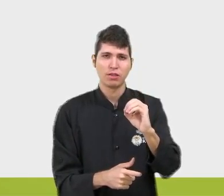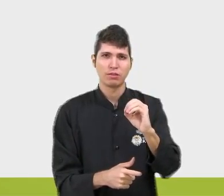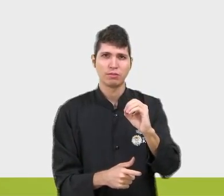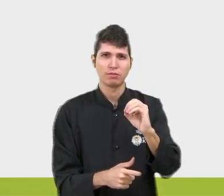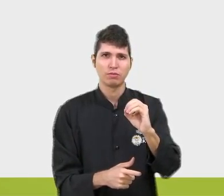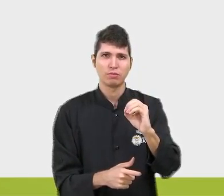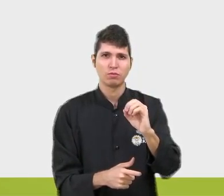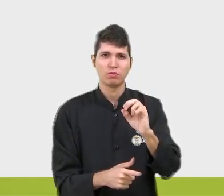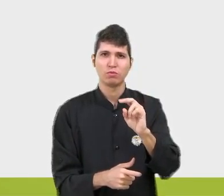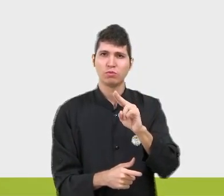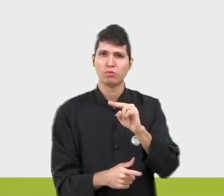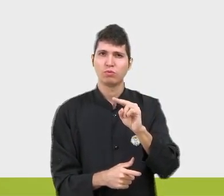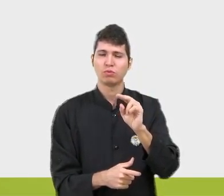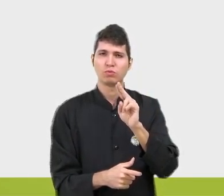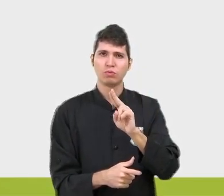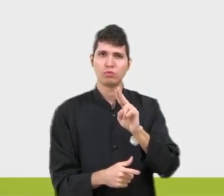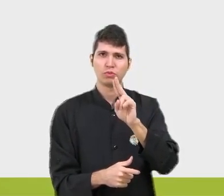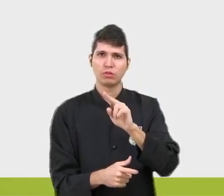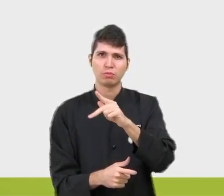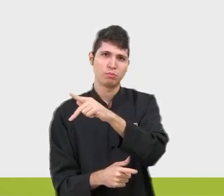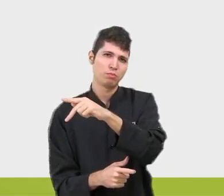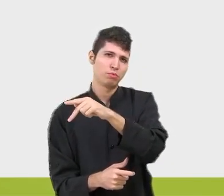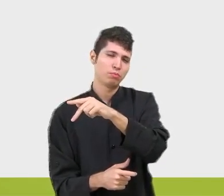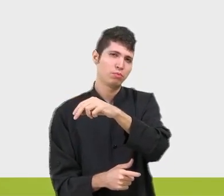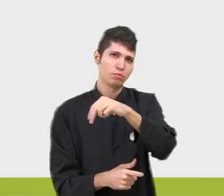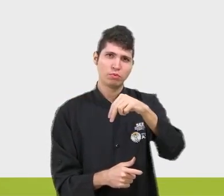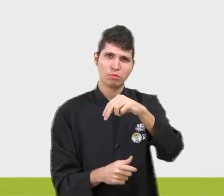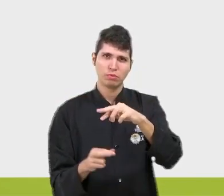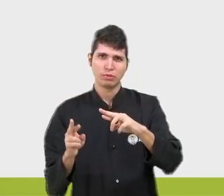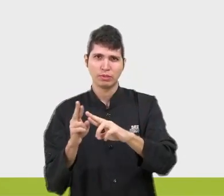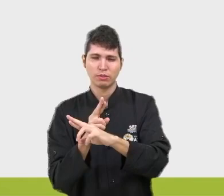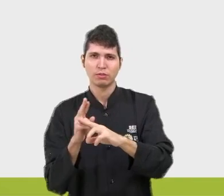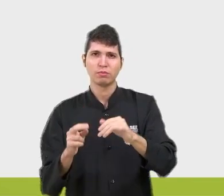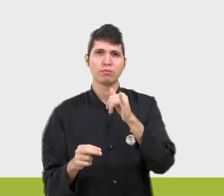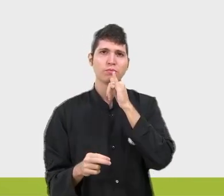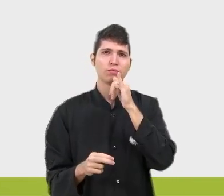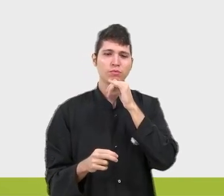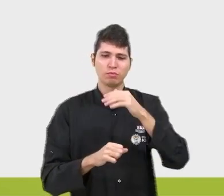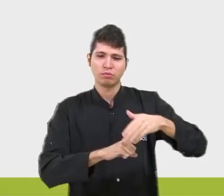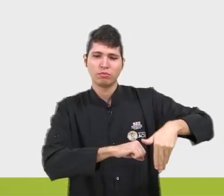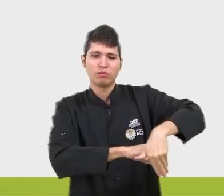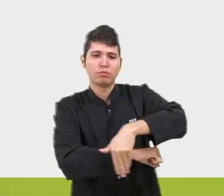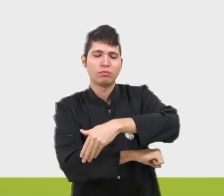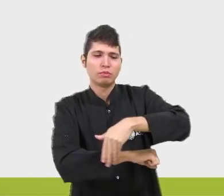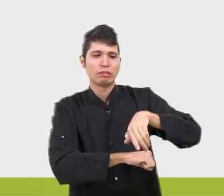Nunca para pronomes relativos, tá? Vamos ver aqui um exemplo. Na rua